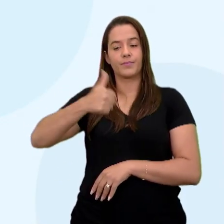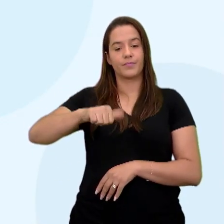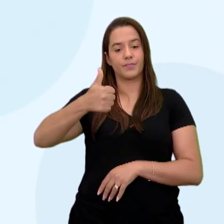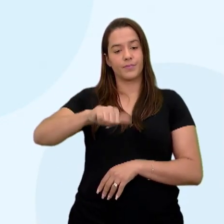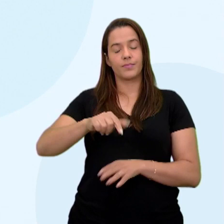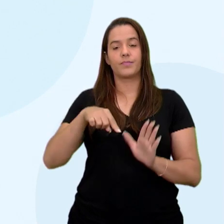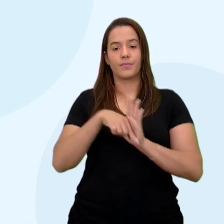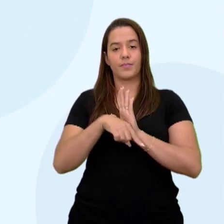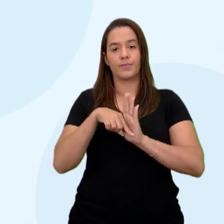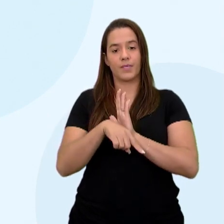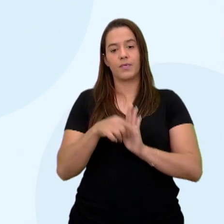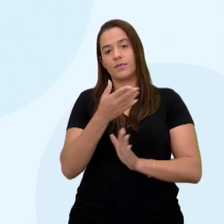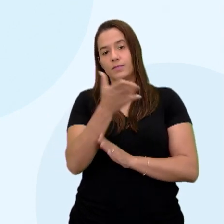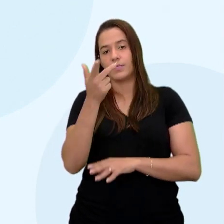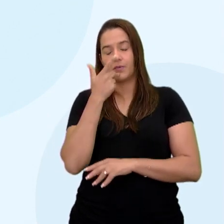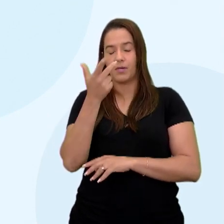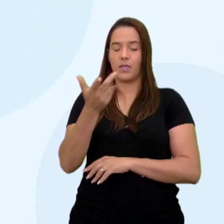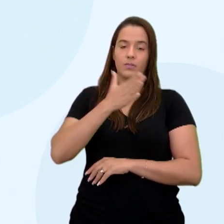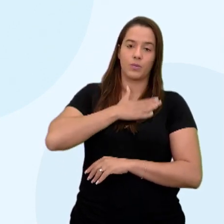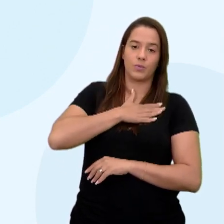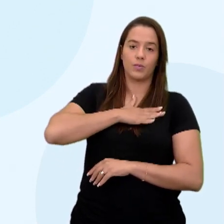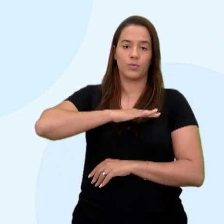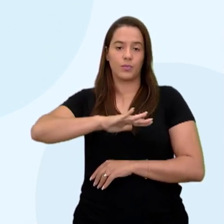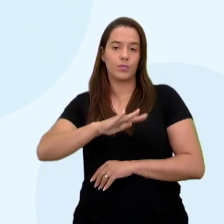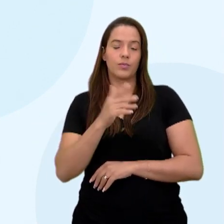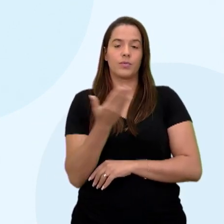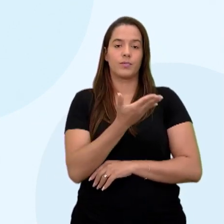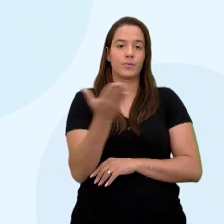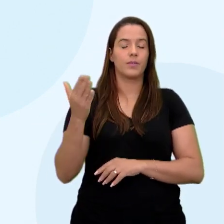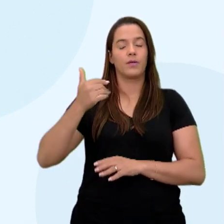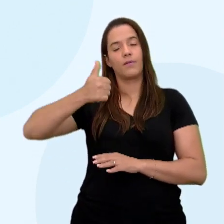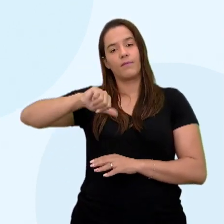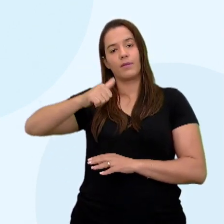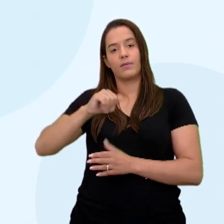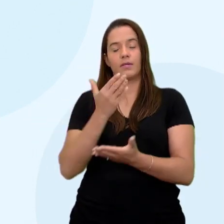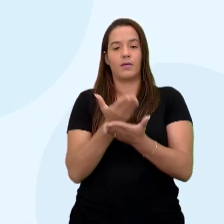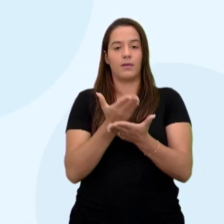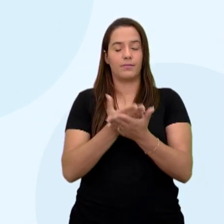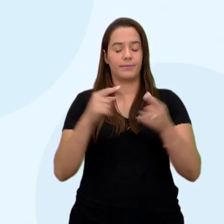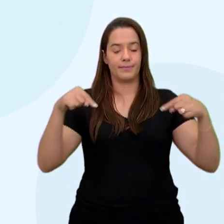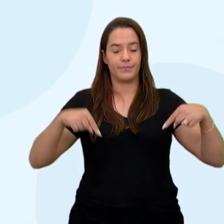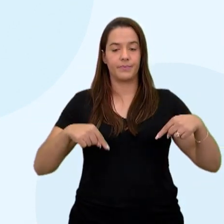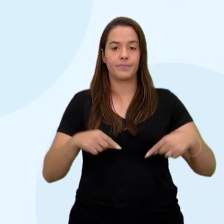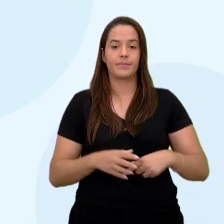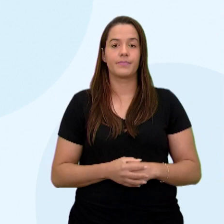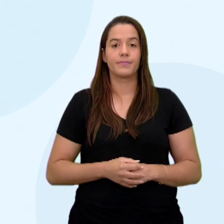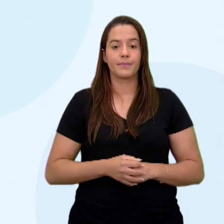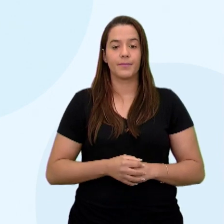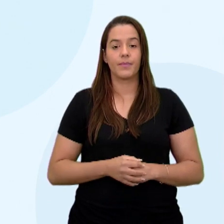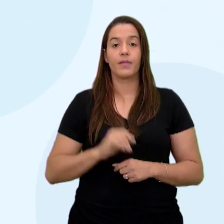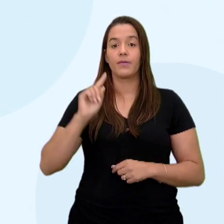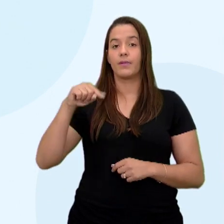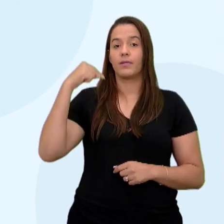aí para vocês, tá o link, né? Tá o QR Code para vocês estarem avaliando essa aula, né? Aí nós